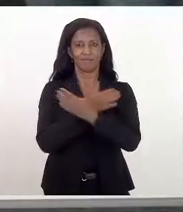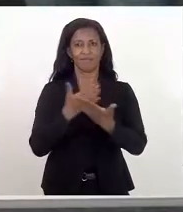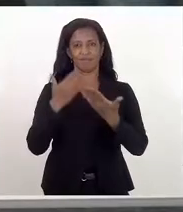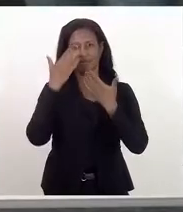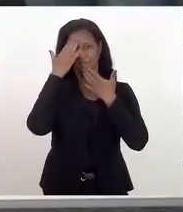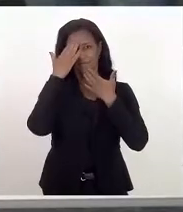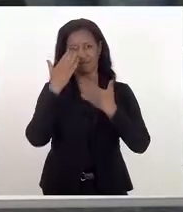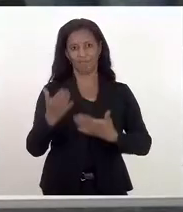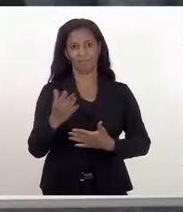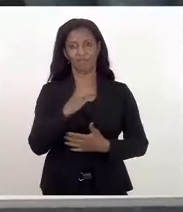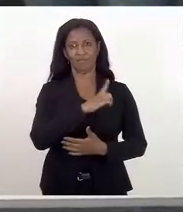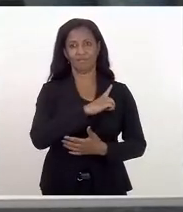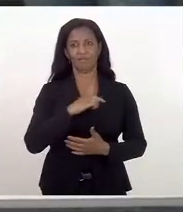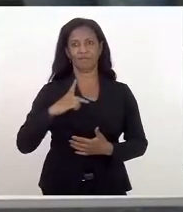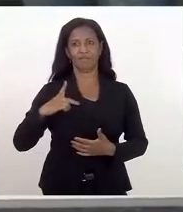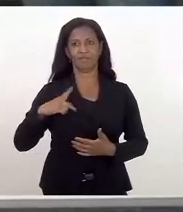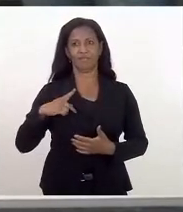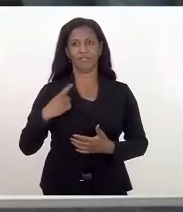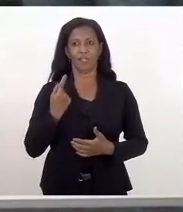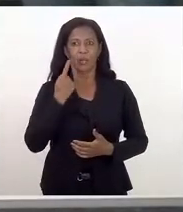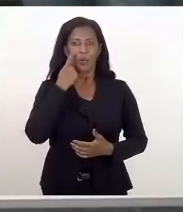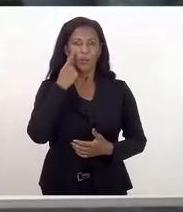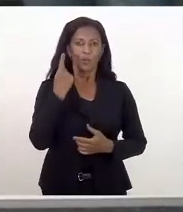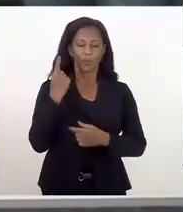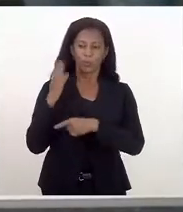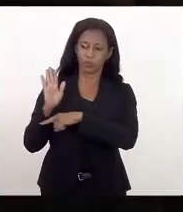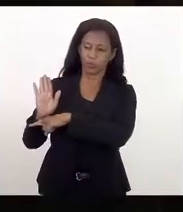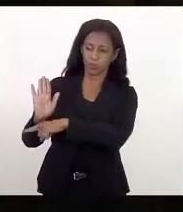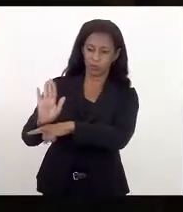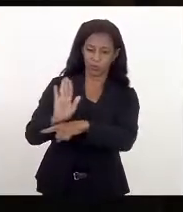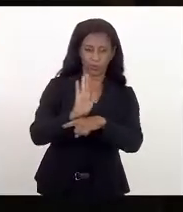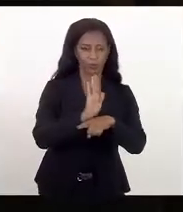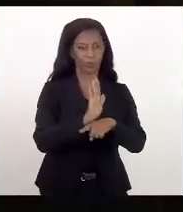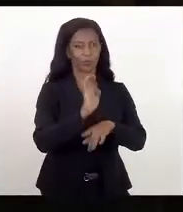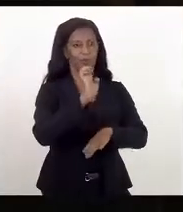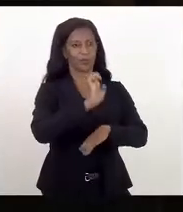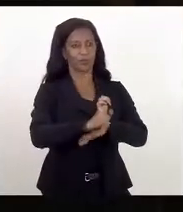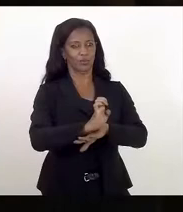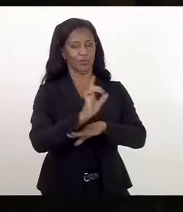por defender o Estado de Direito.